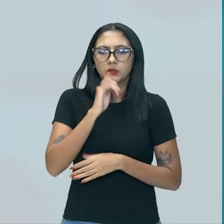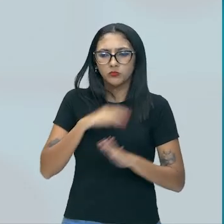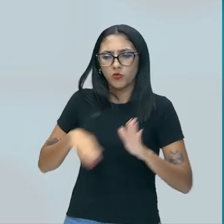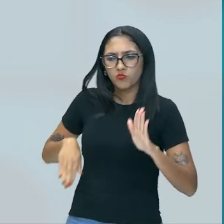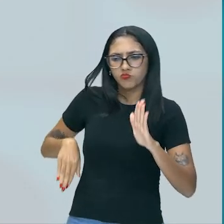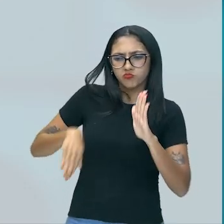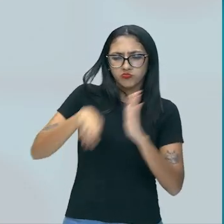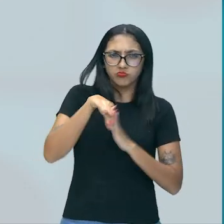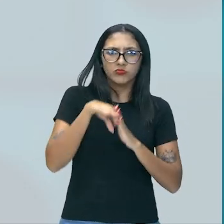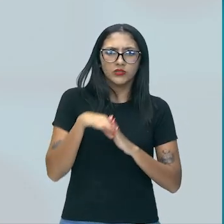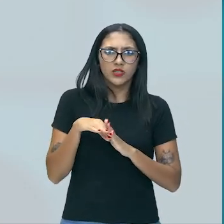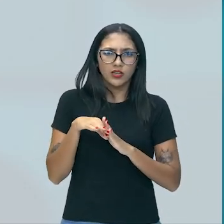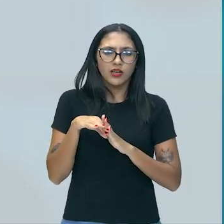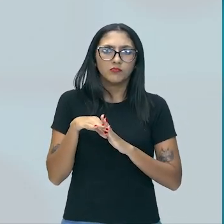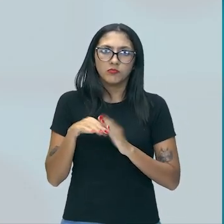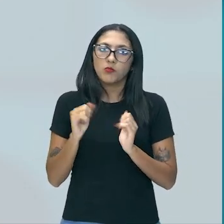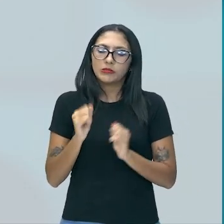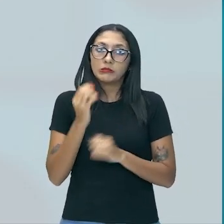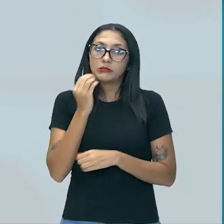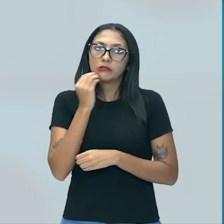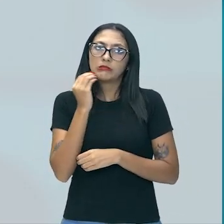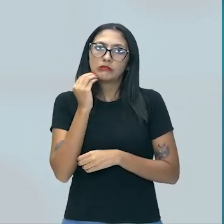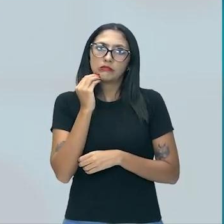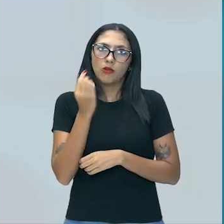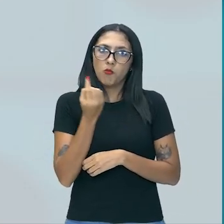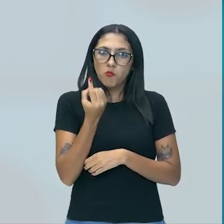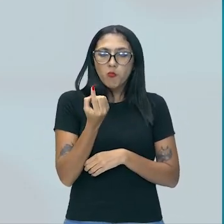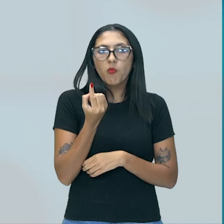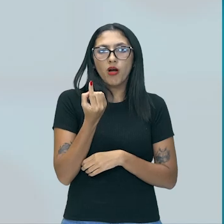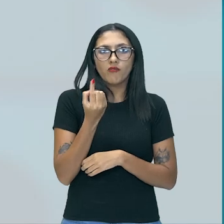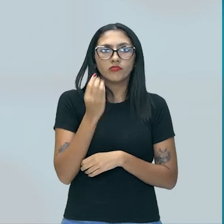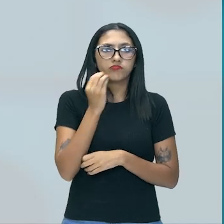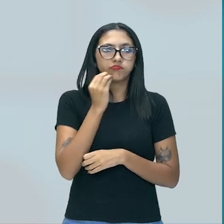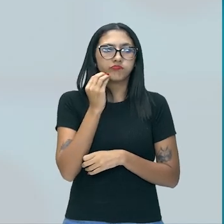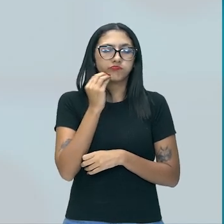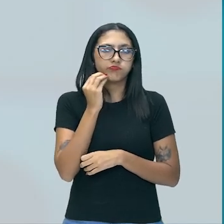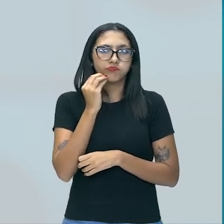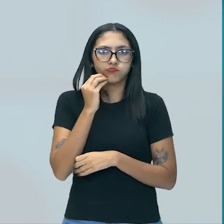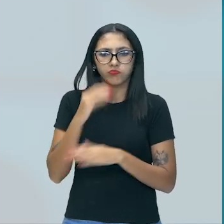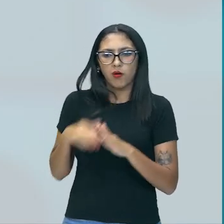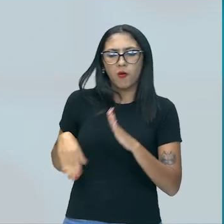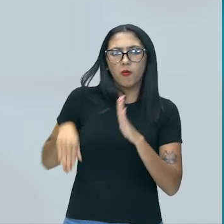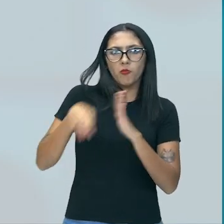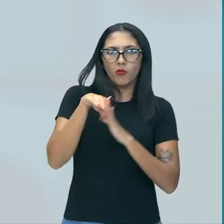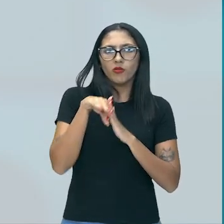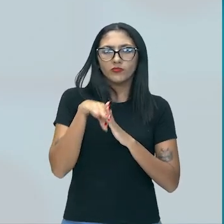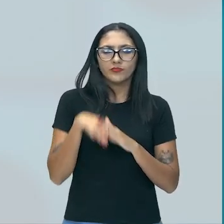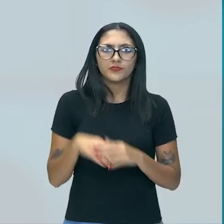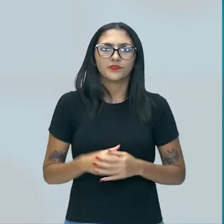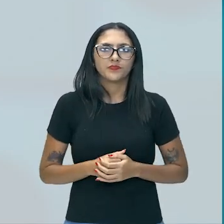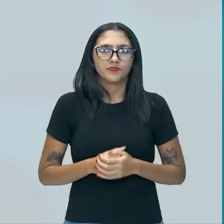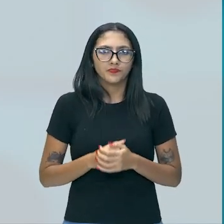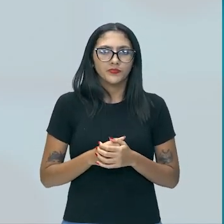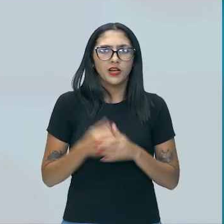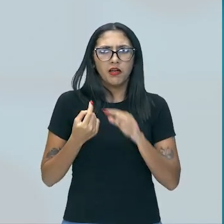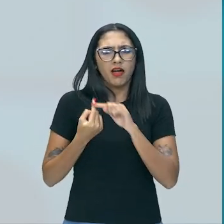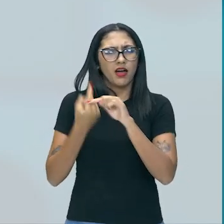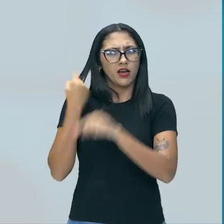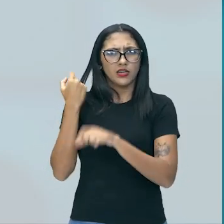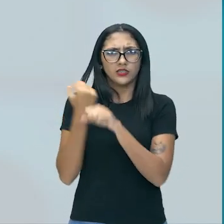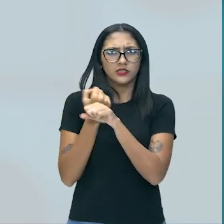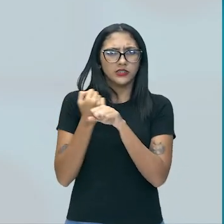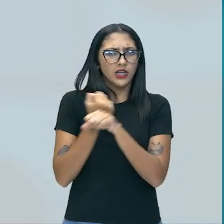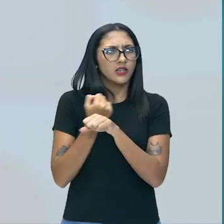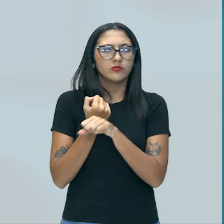ali naquele travessão, que vai pontuar mais ainda caso você tenha sucesso. Antigamente, o try